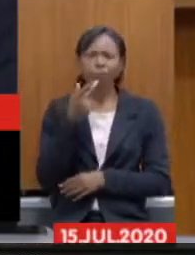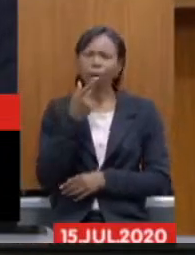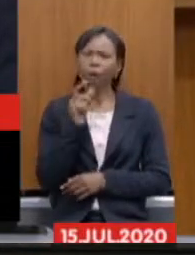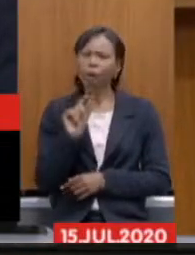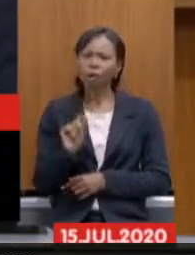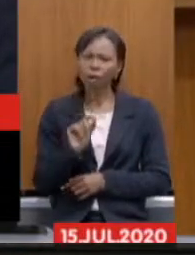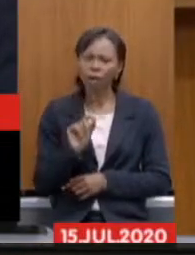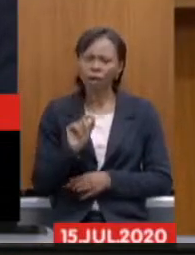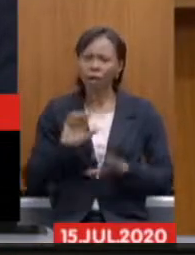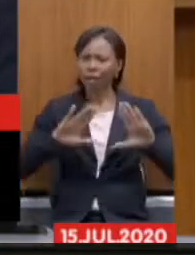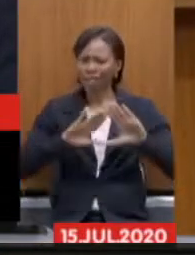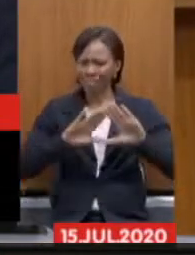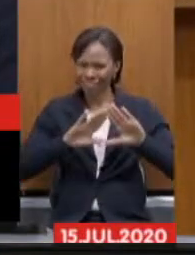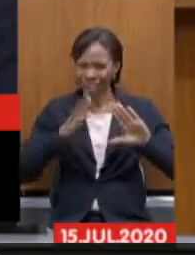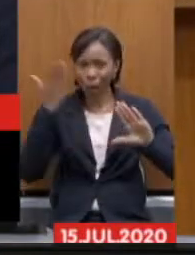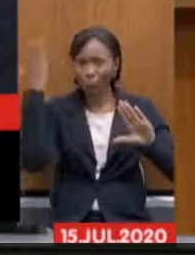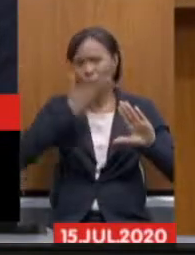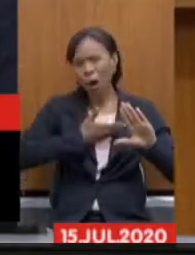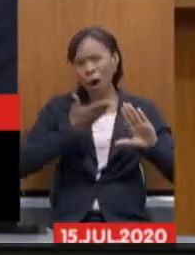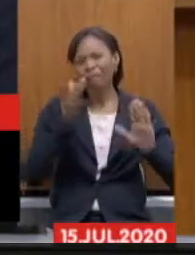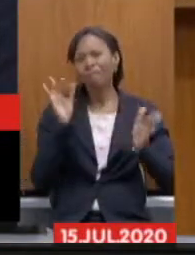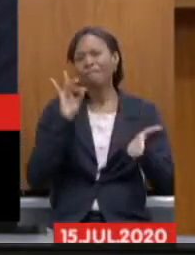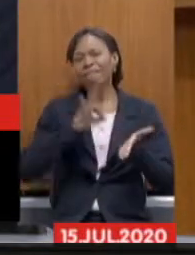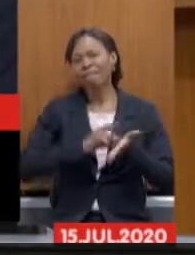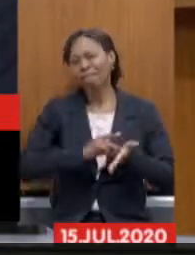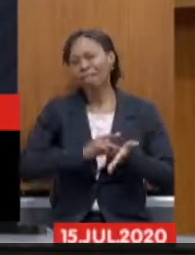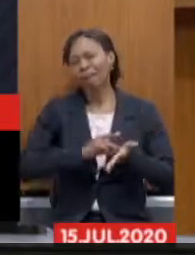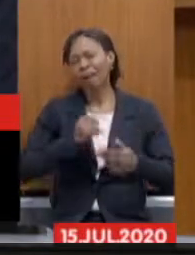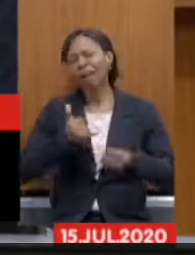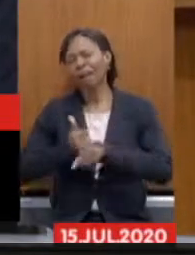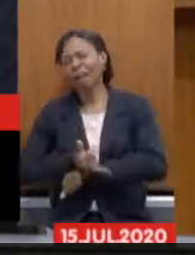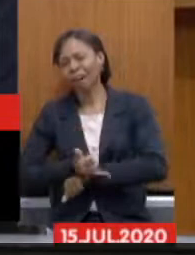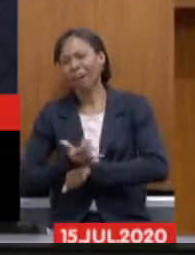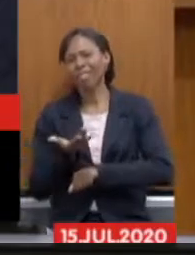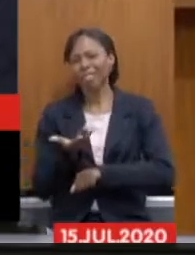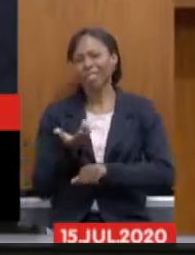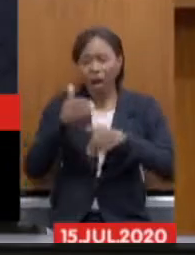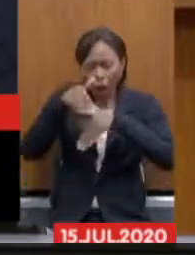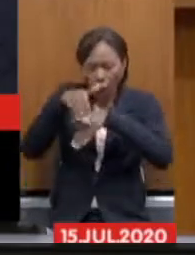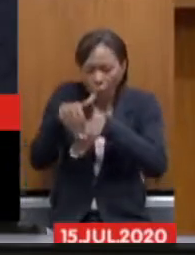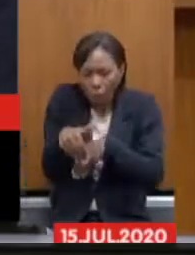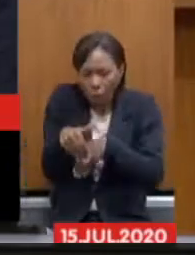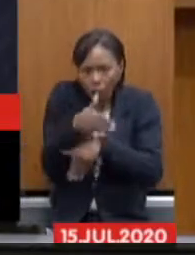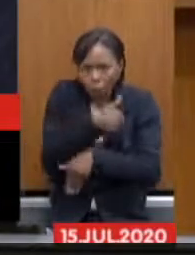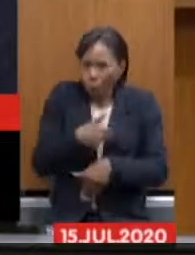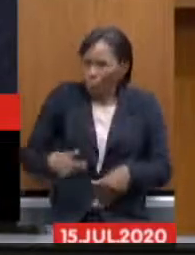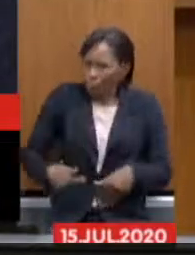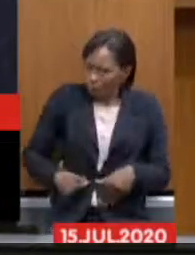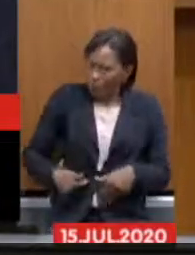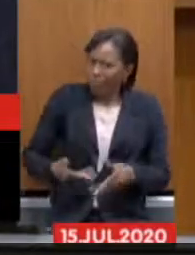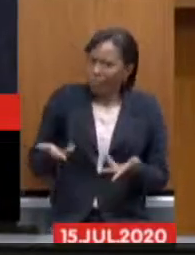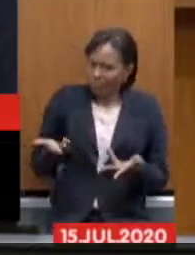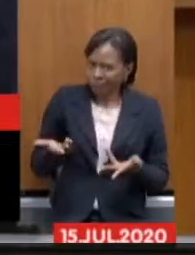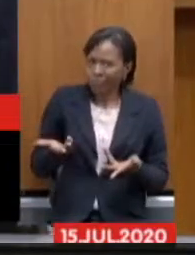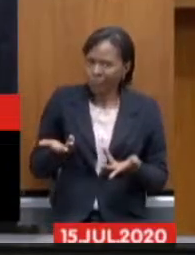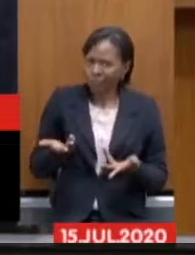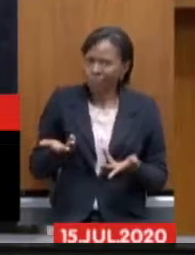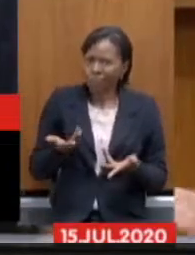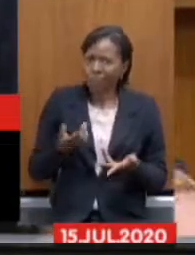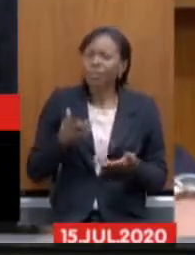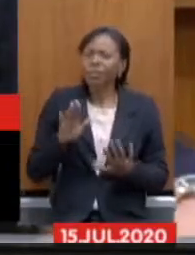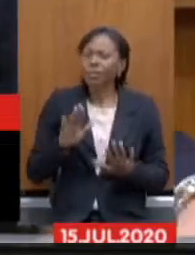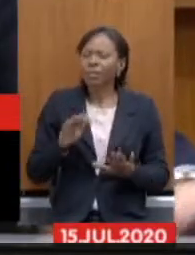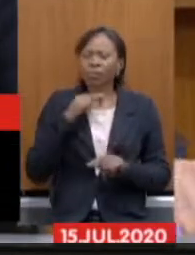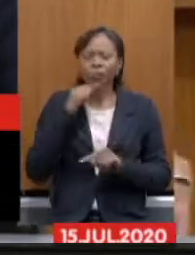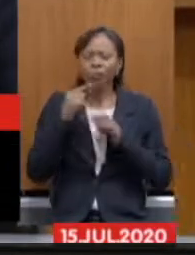colocado à prova diante desse desafio de não se dobrar a covardia deste governo que veio para massacrar o servidor público não